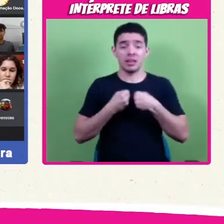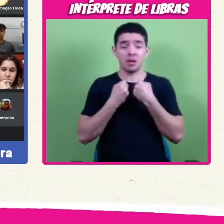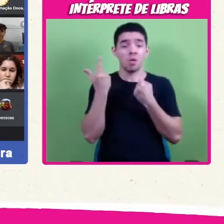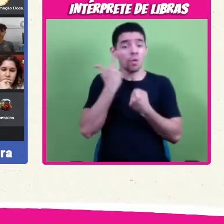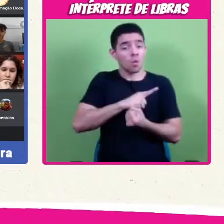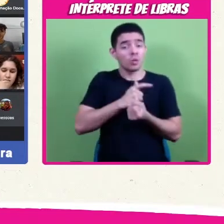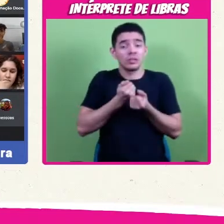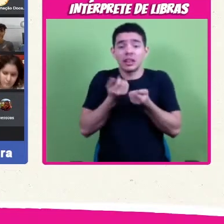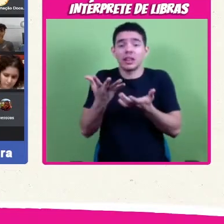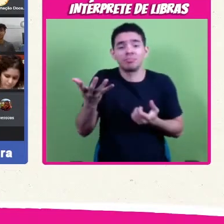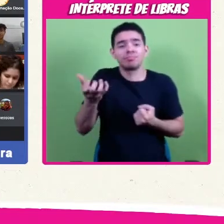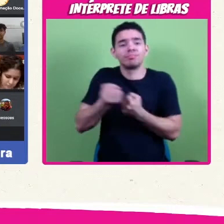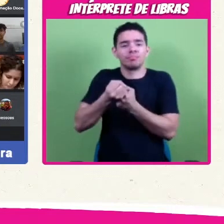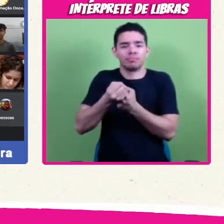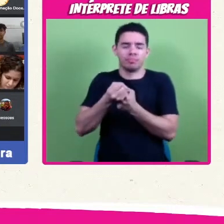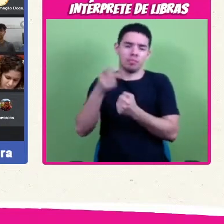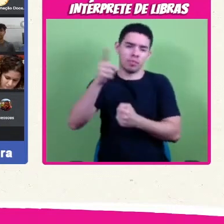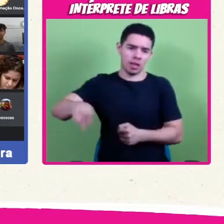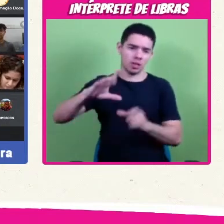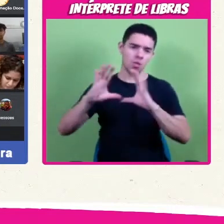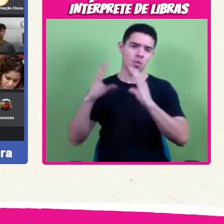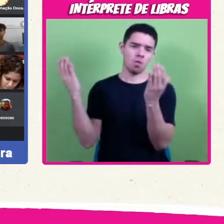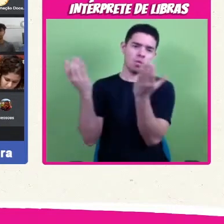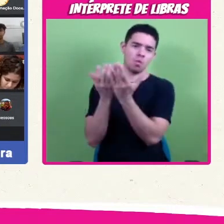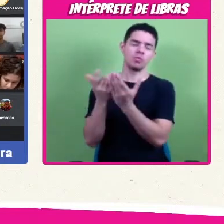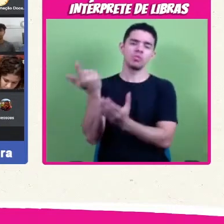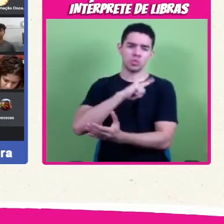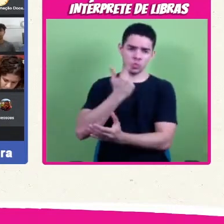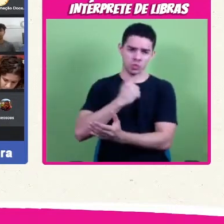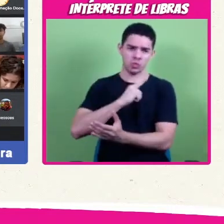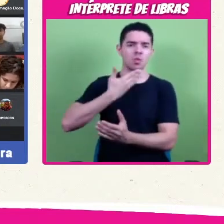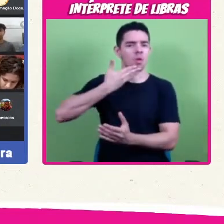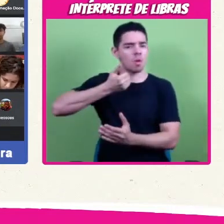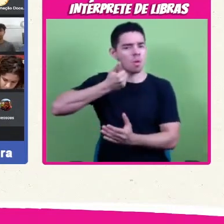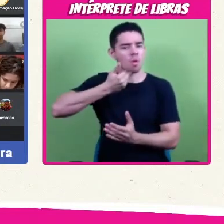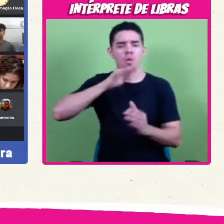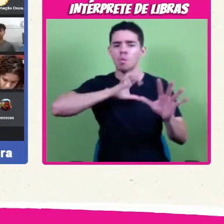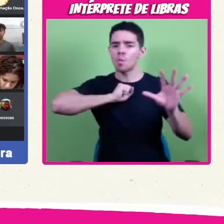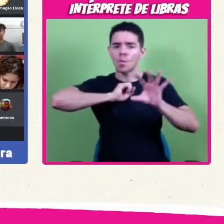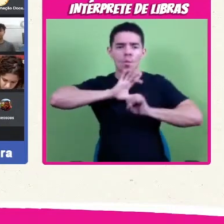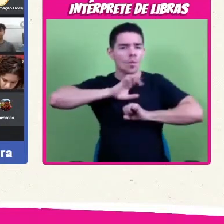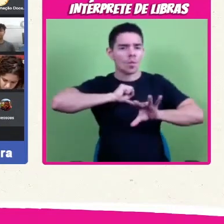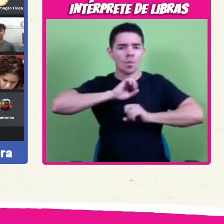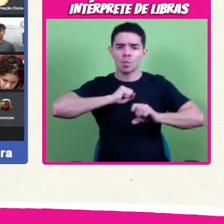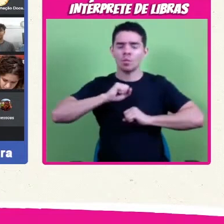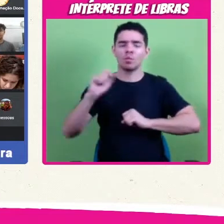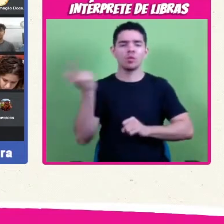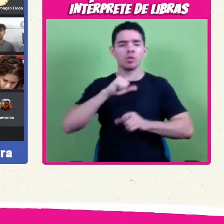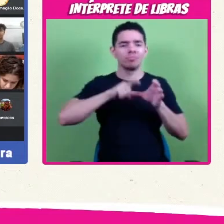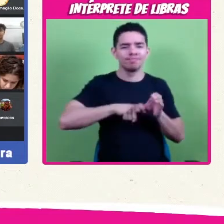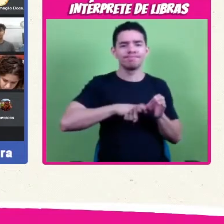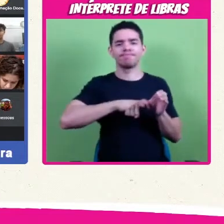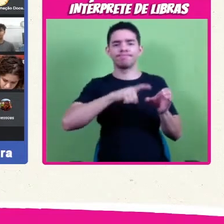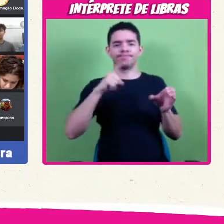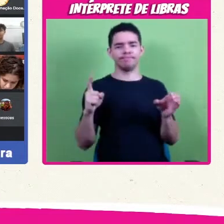suporte para que essas comunidades possam extrair o melhor de tudo, para que elas possam, de fato, ter independência e sair